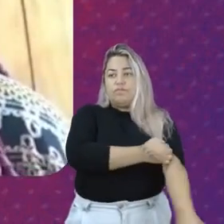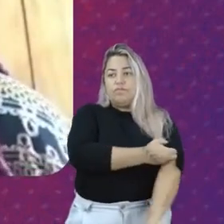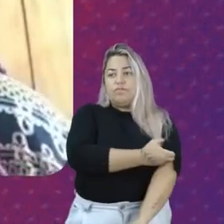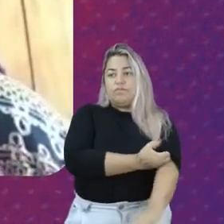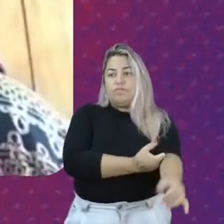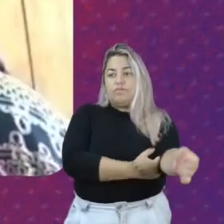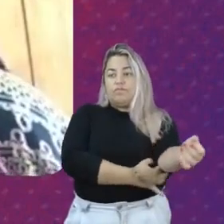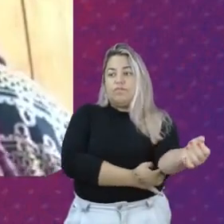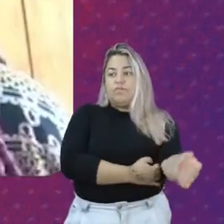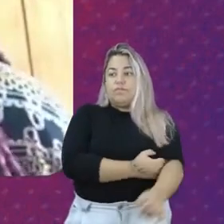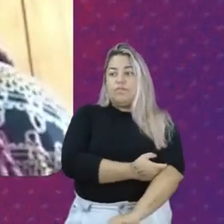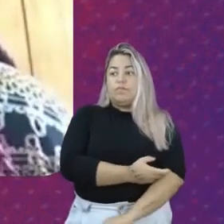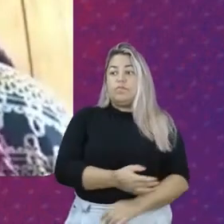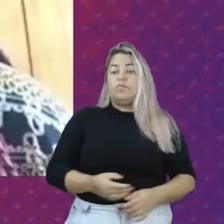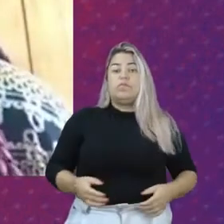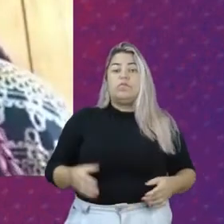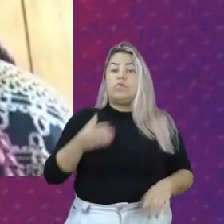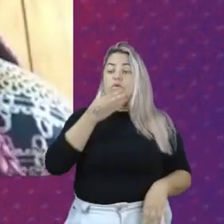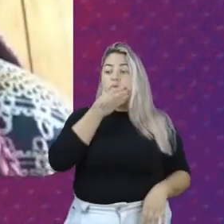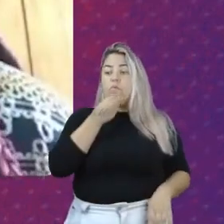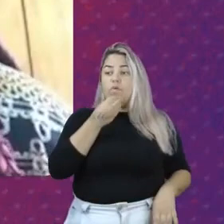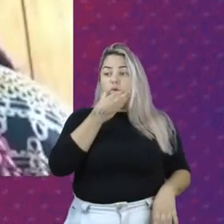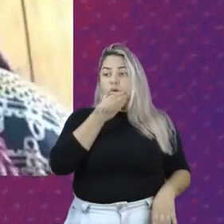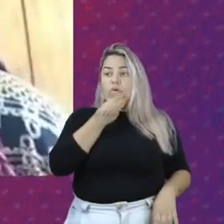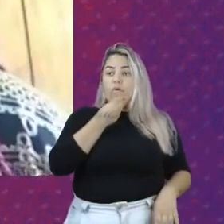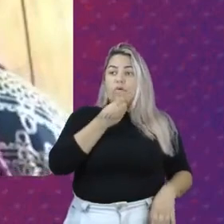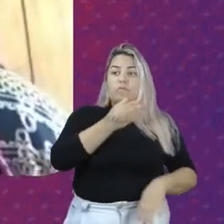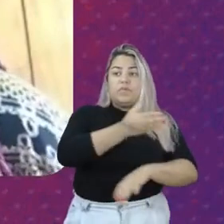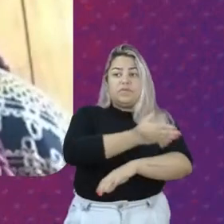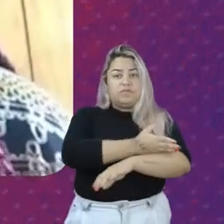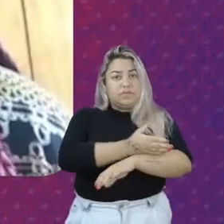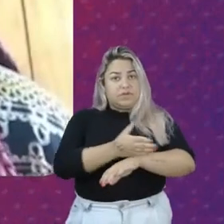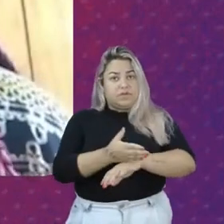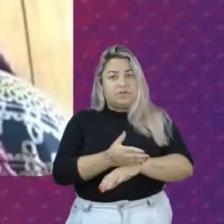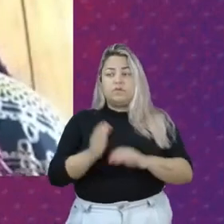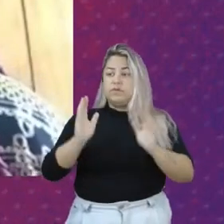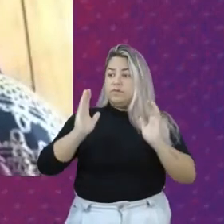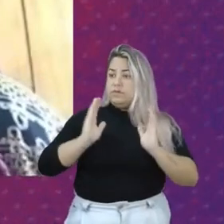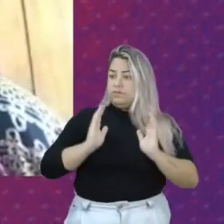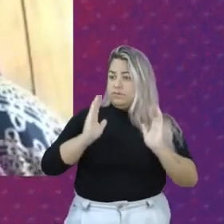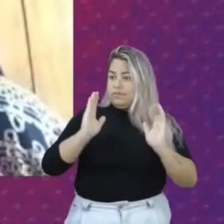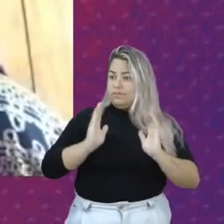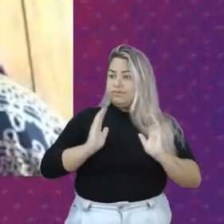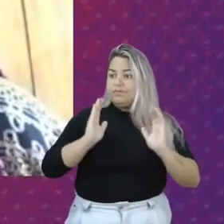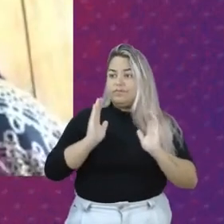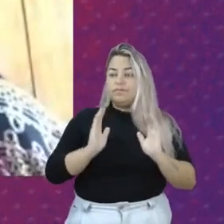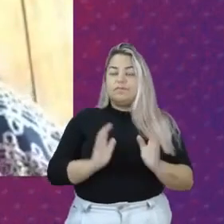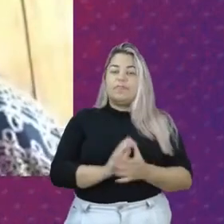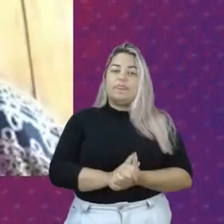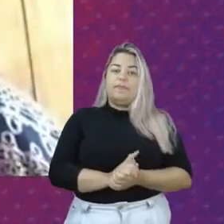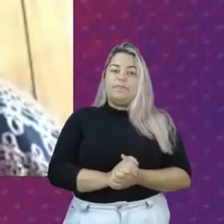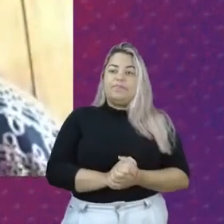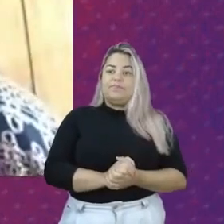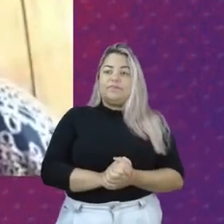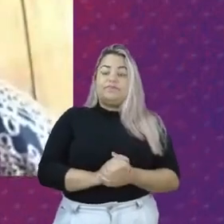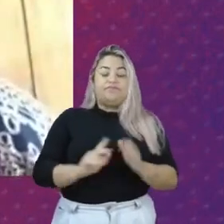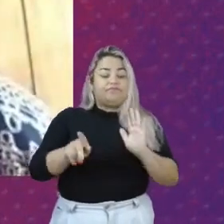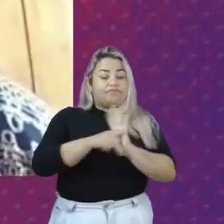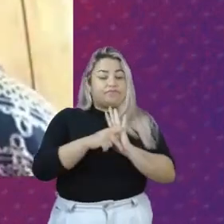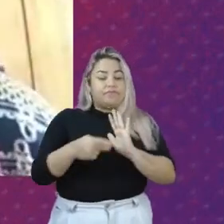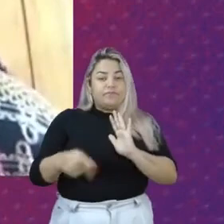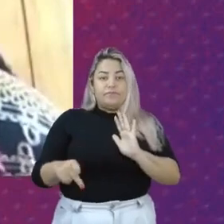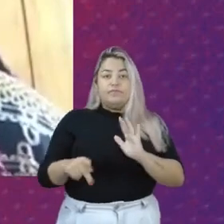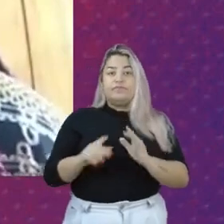cis-heteronormativa, com homens brancos, ricos, né, pertencente